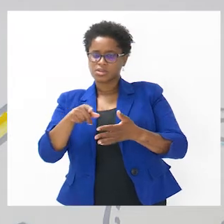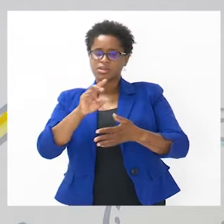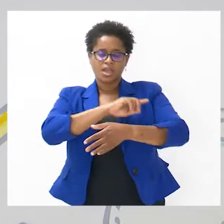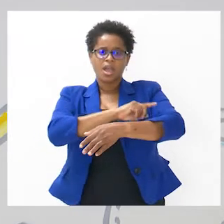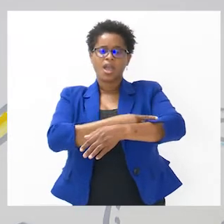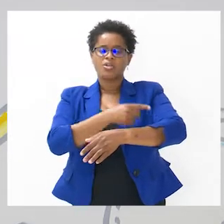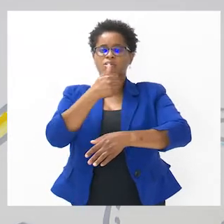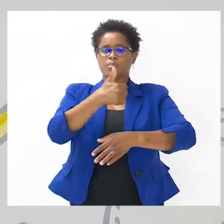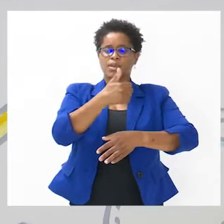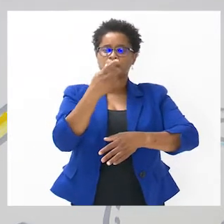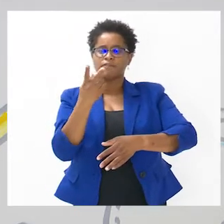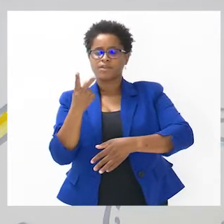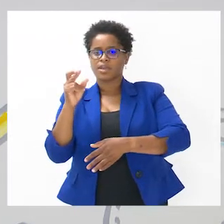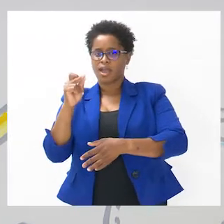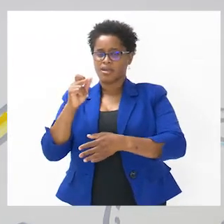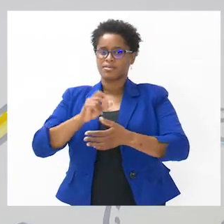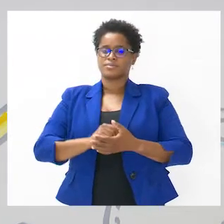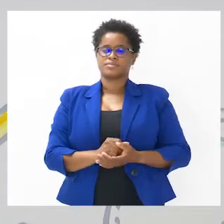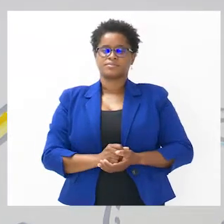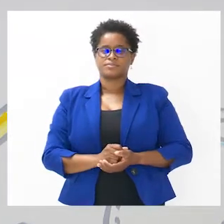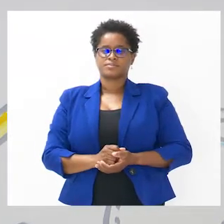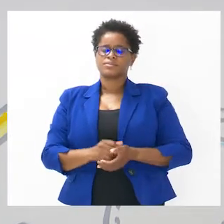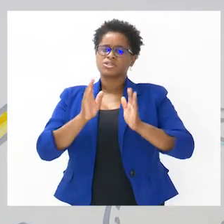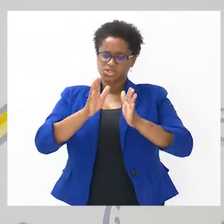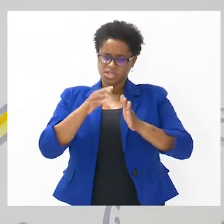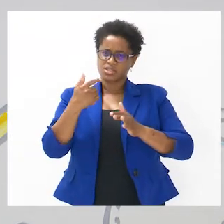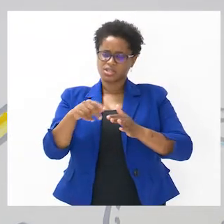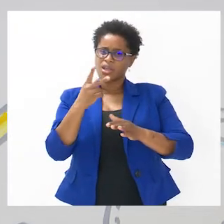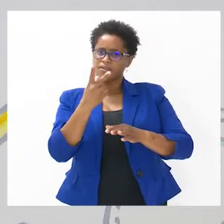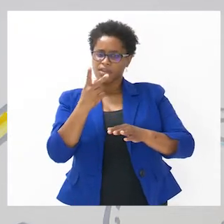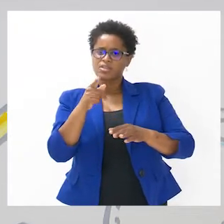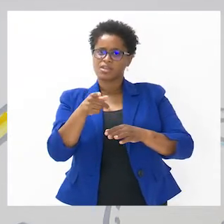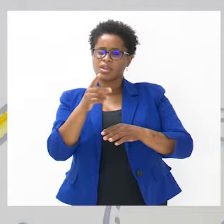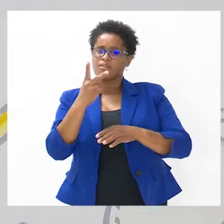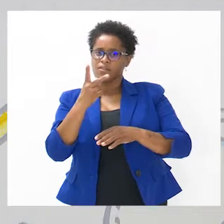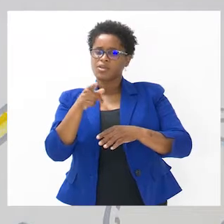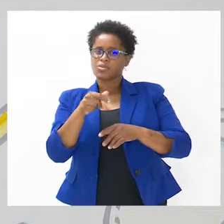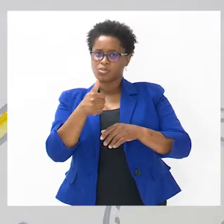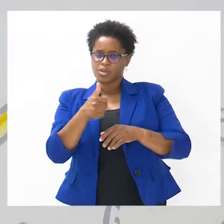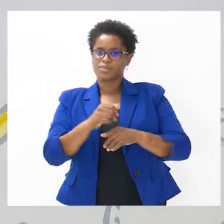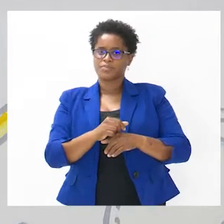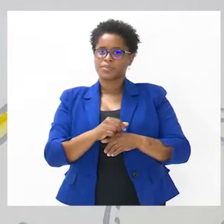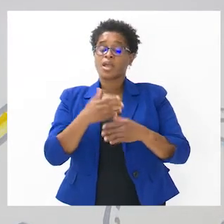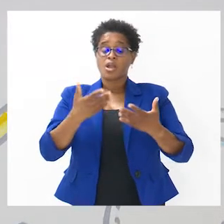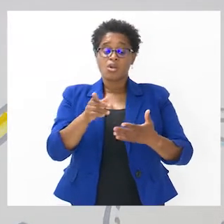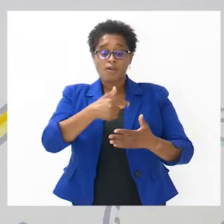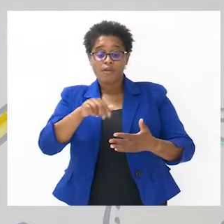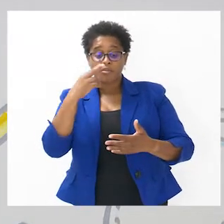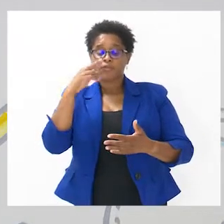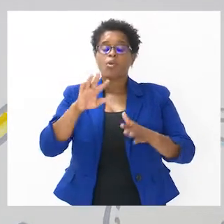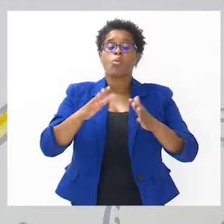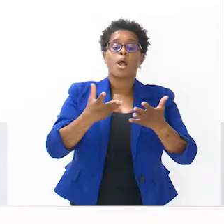ângulo BVA. Já tinha vértice, que é V, muito bem. Agora vamos ver quais são